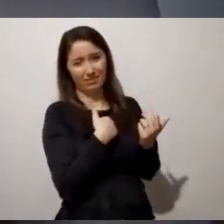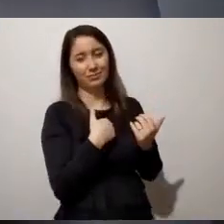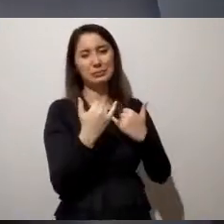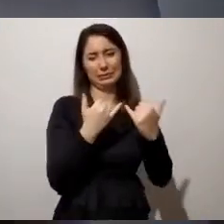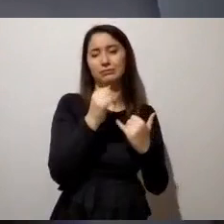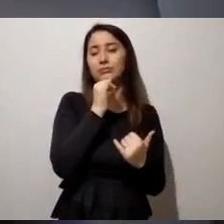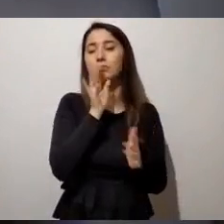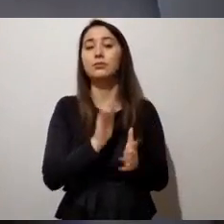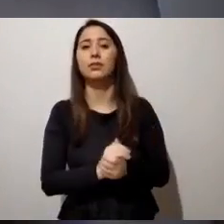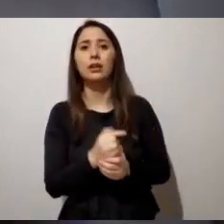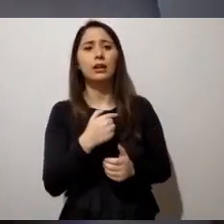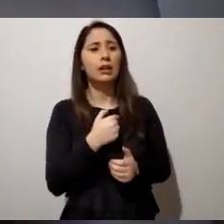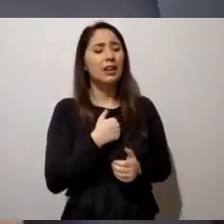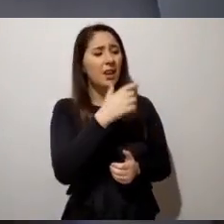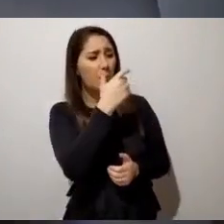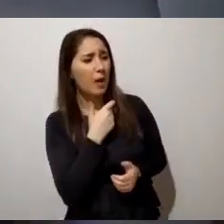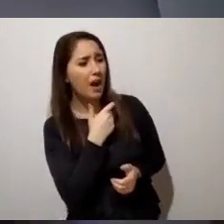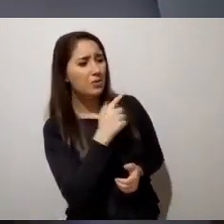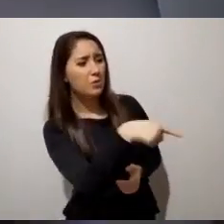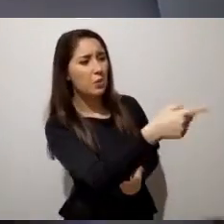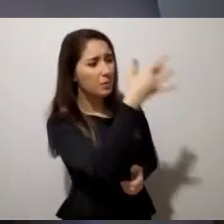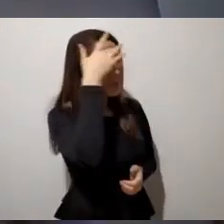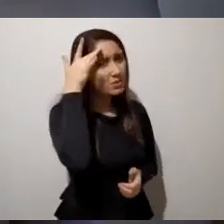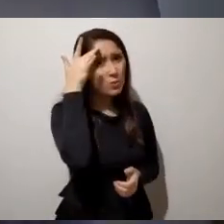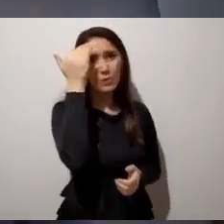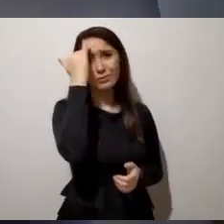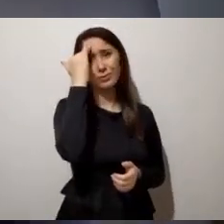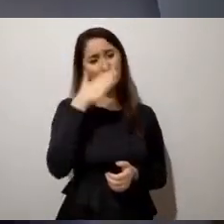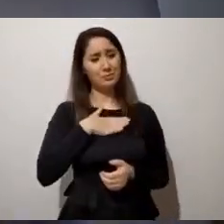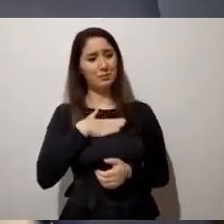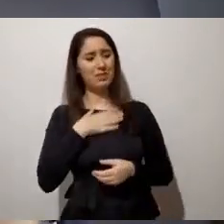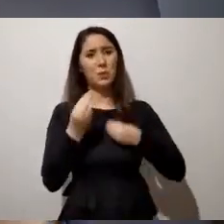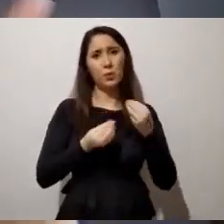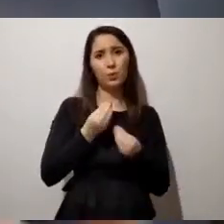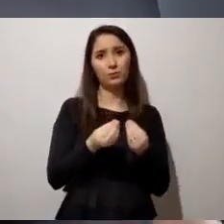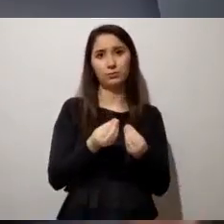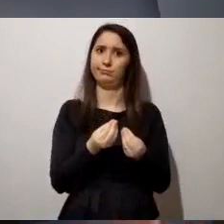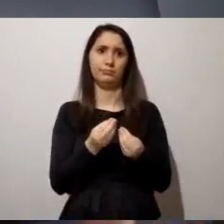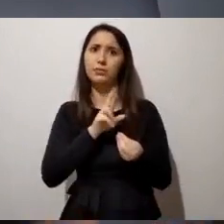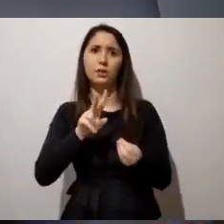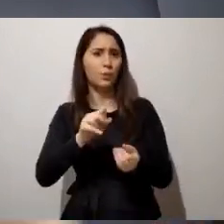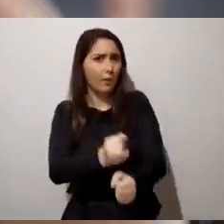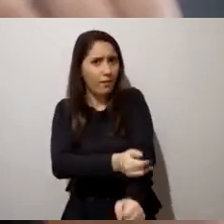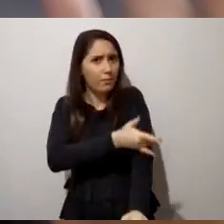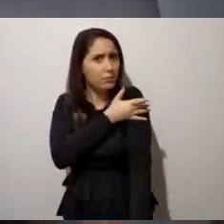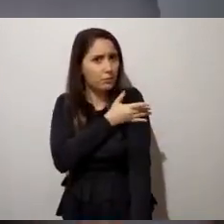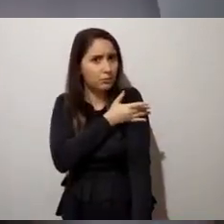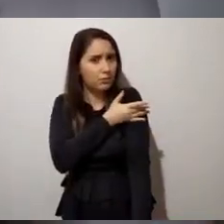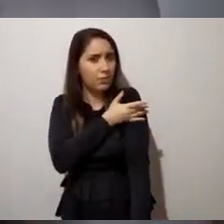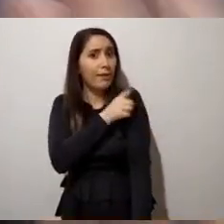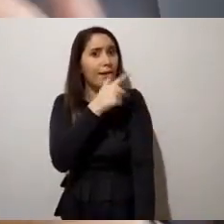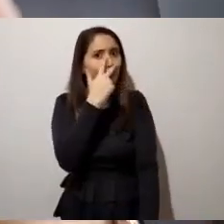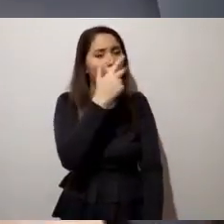sentindo incompreendido. Se sentir incompreendido não é uma emoção sua, é um julgamento de que a outra pessoa